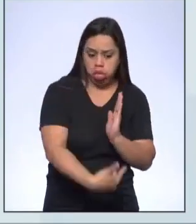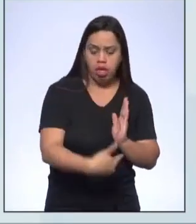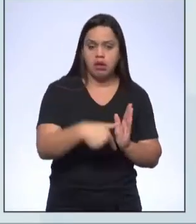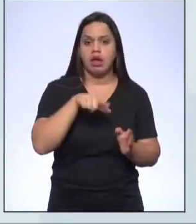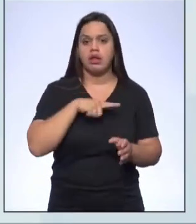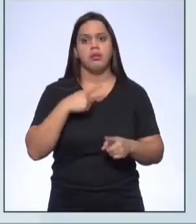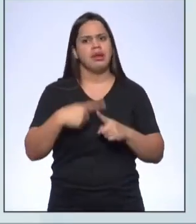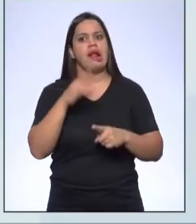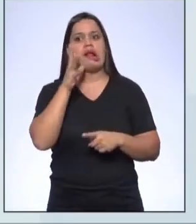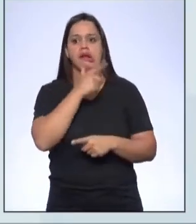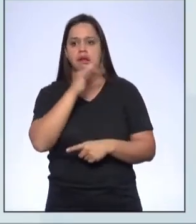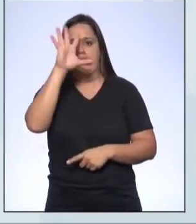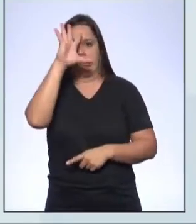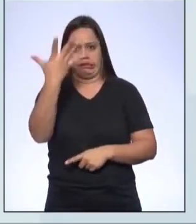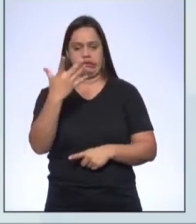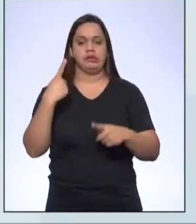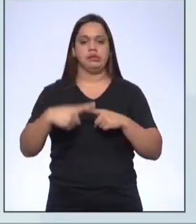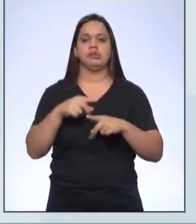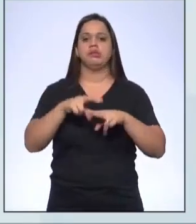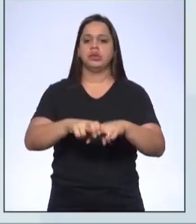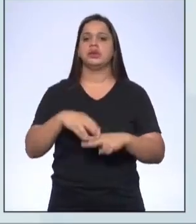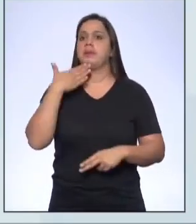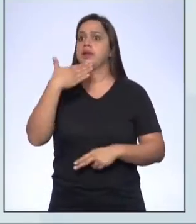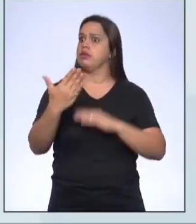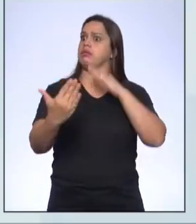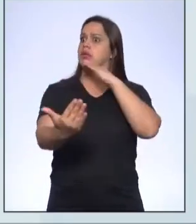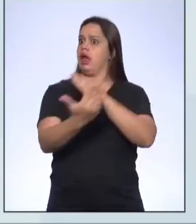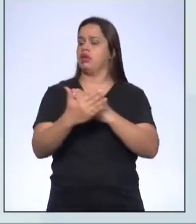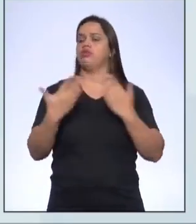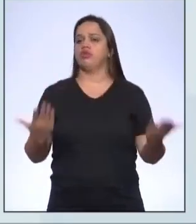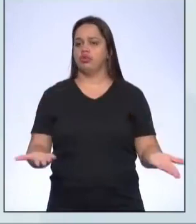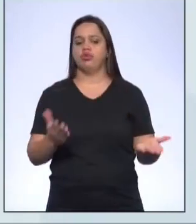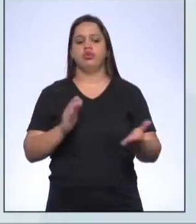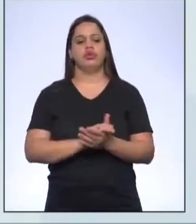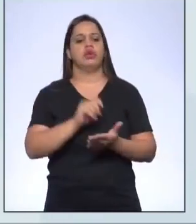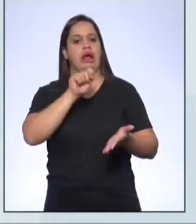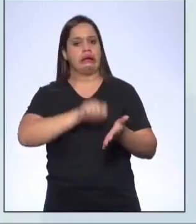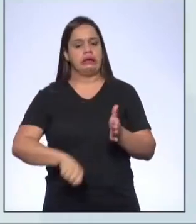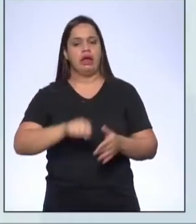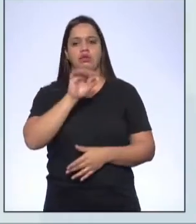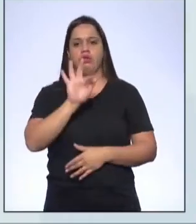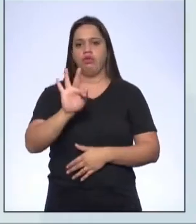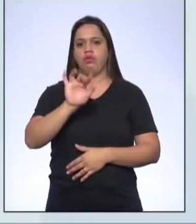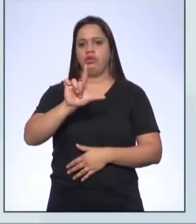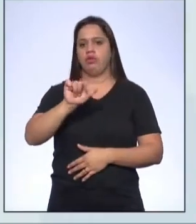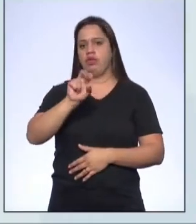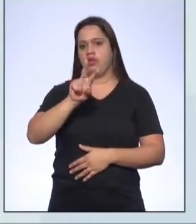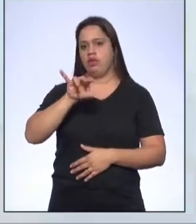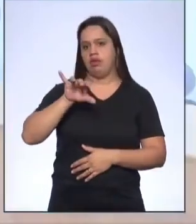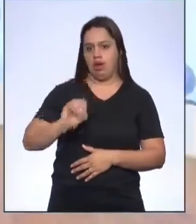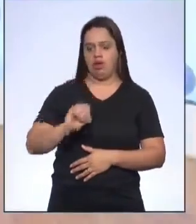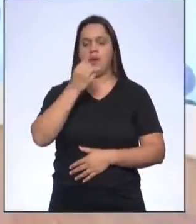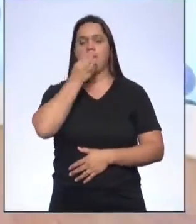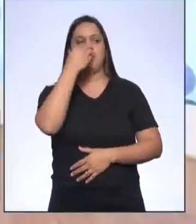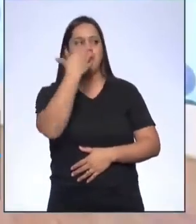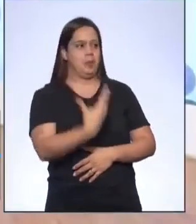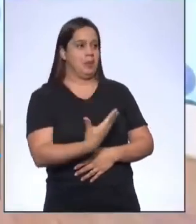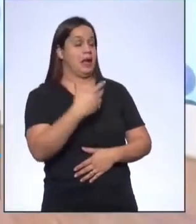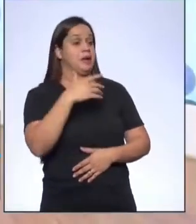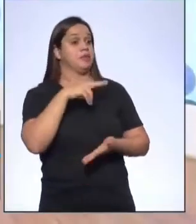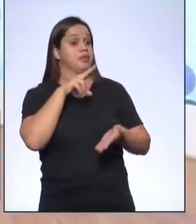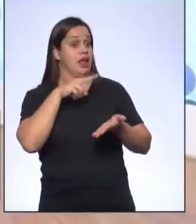demorando para resolver, por isso eu peço a ajuda de vocês. Flávio. Muito bem. Então, o Flávio escreveu aí essa